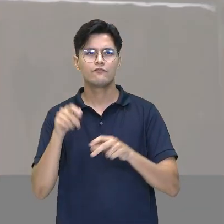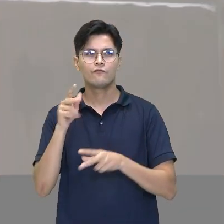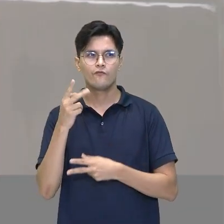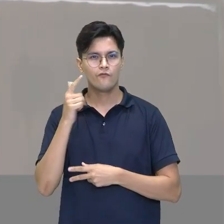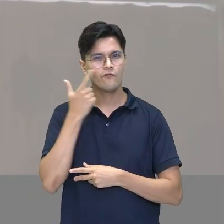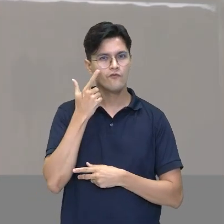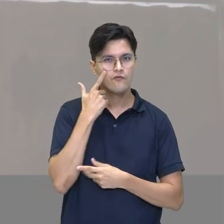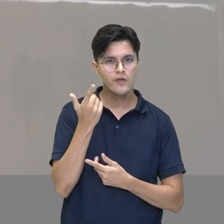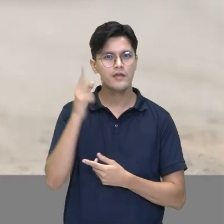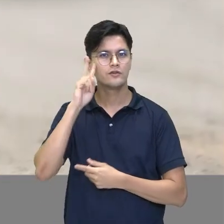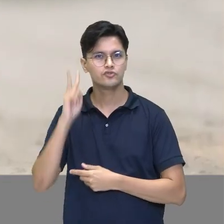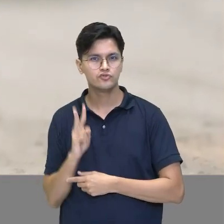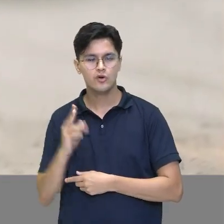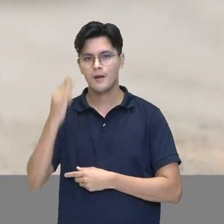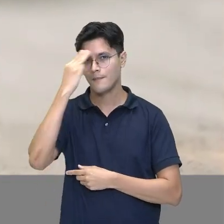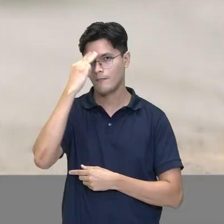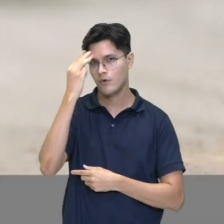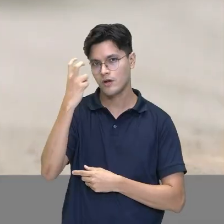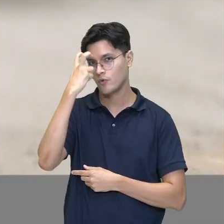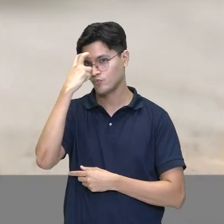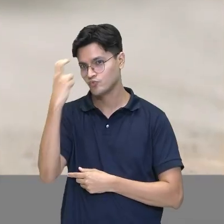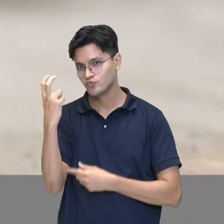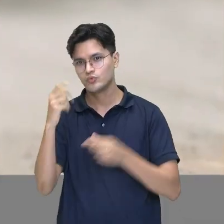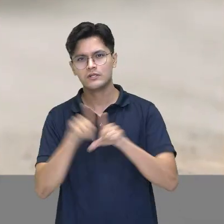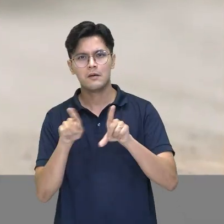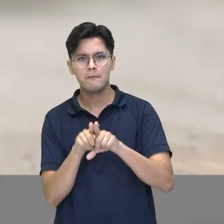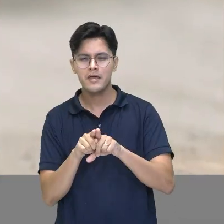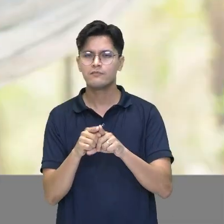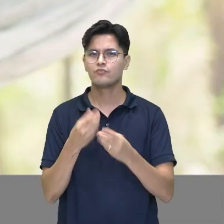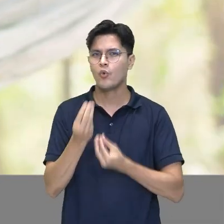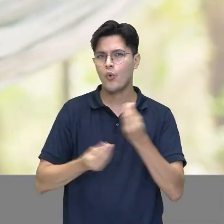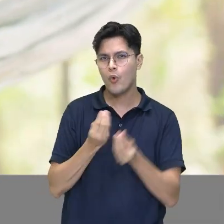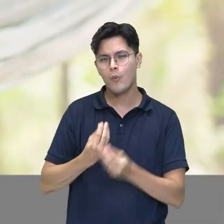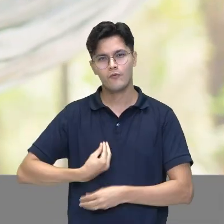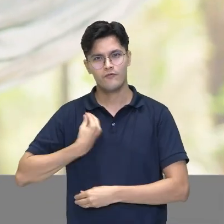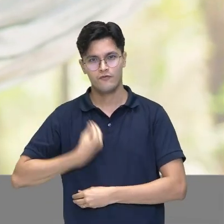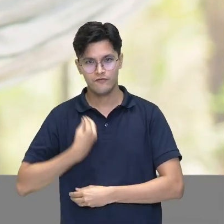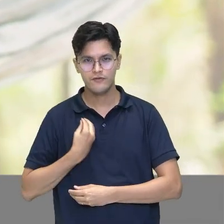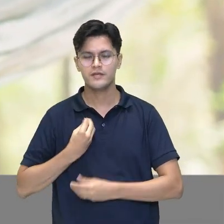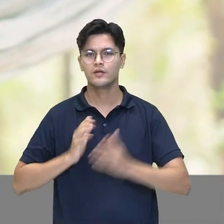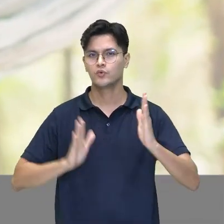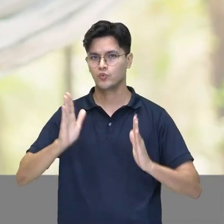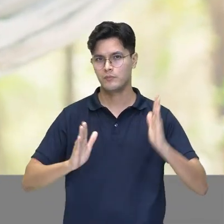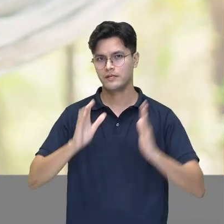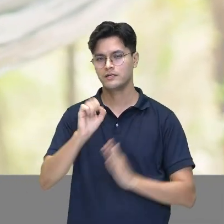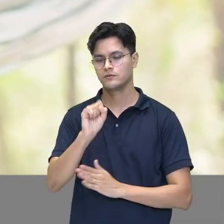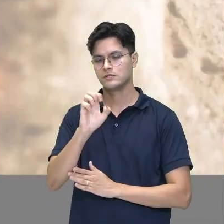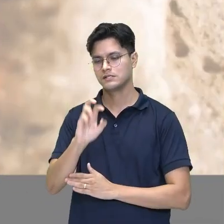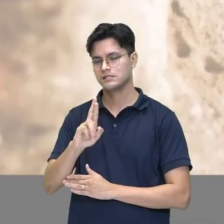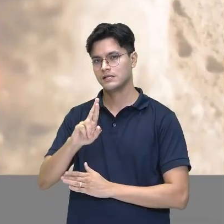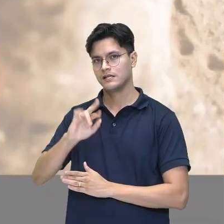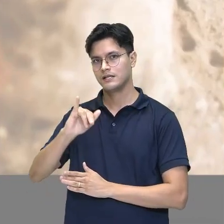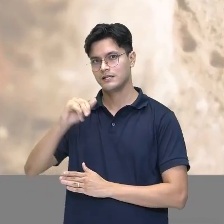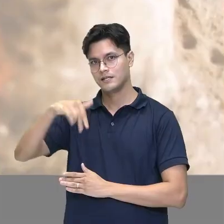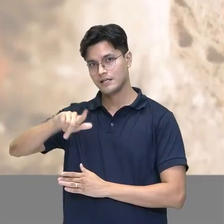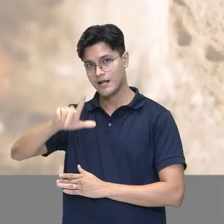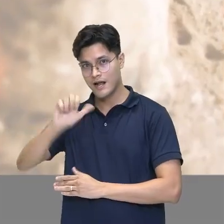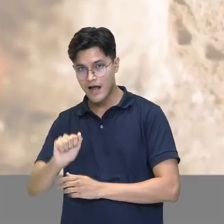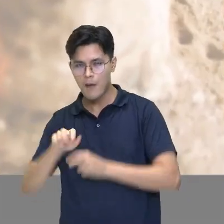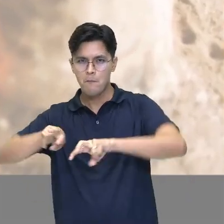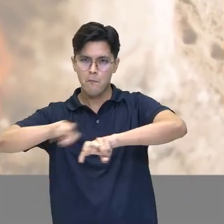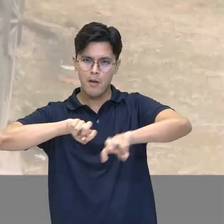memória, cultura e determinados modos de vida dos seringueiros durante a época de exploração da seringa.